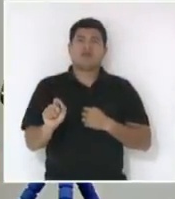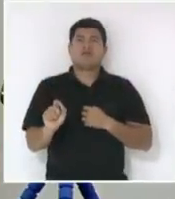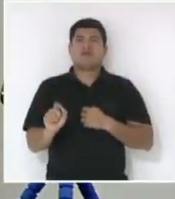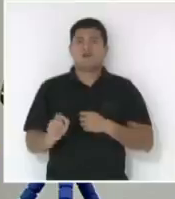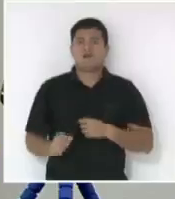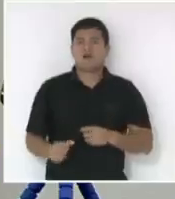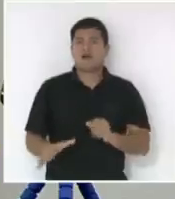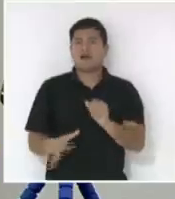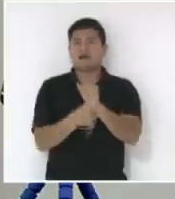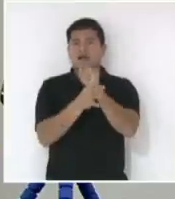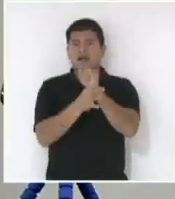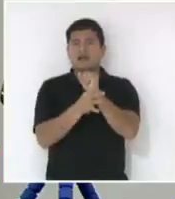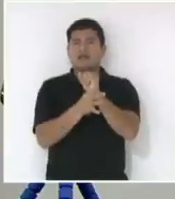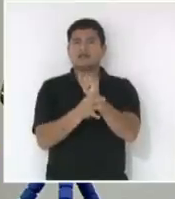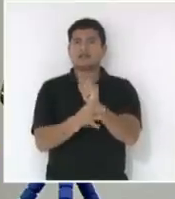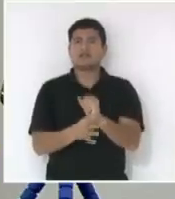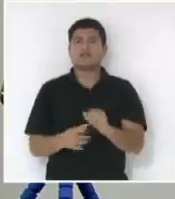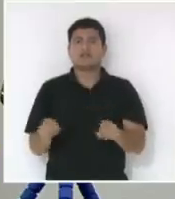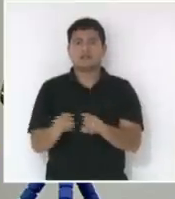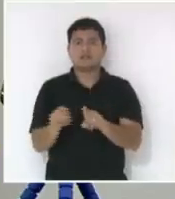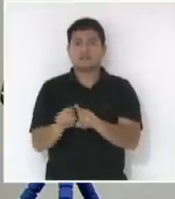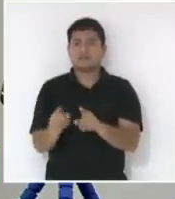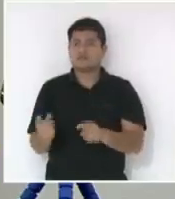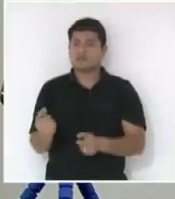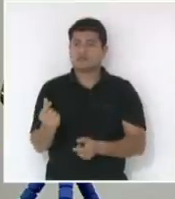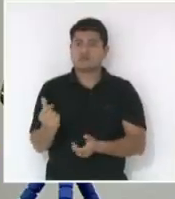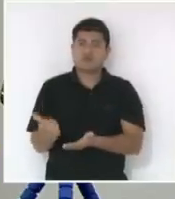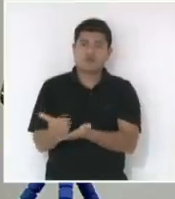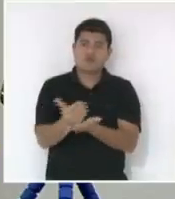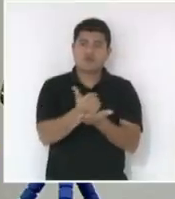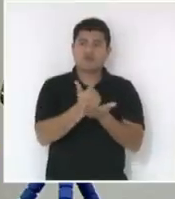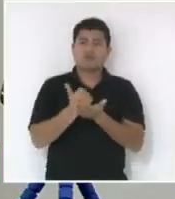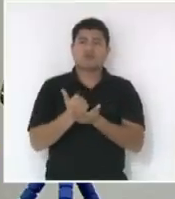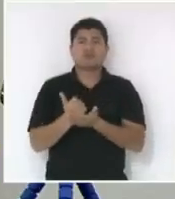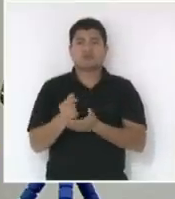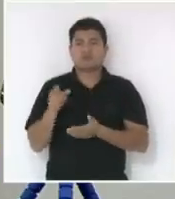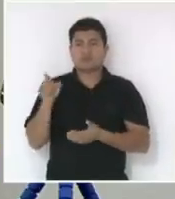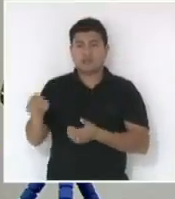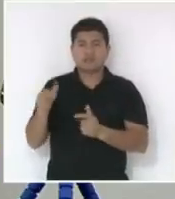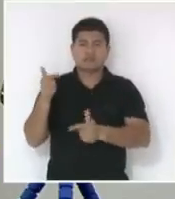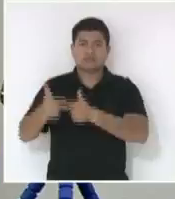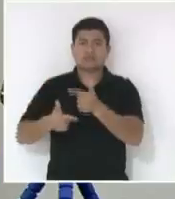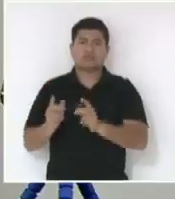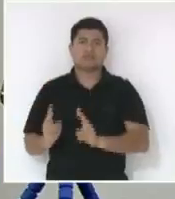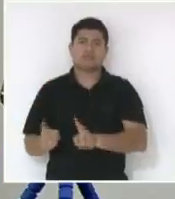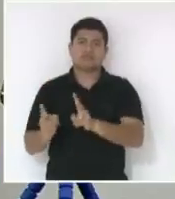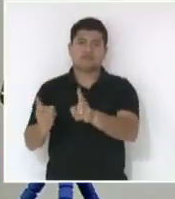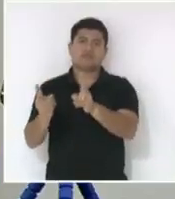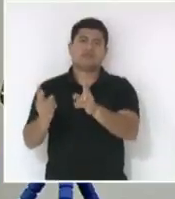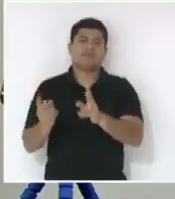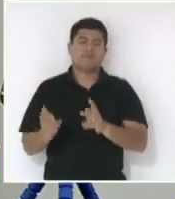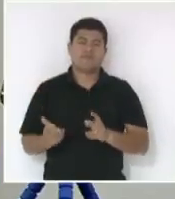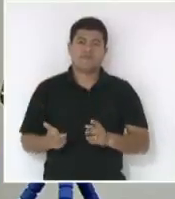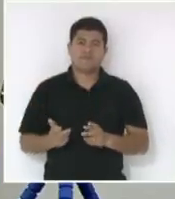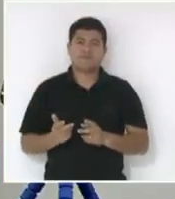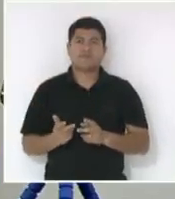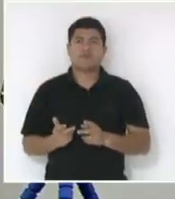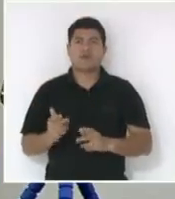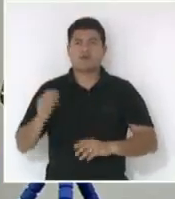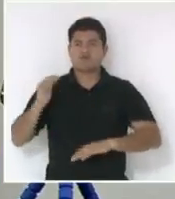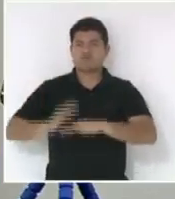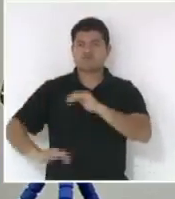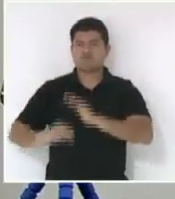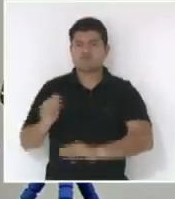aporte dos recursos necessários para que o trabalho continue sendo executado com eficiência,